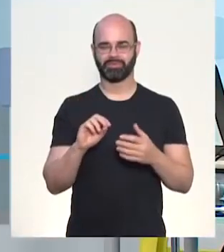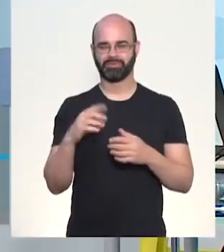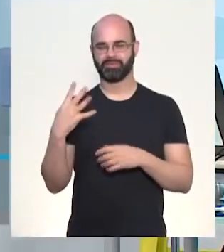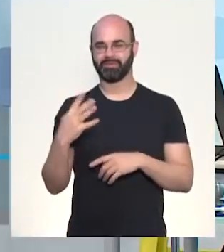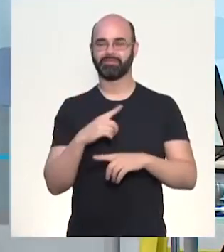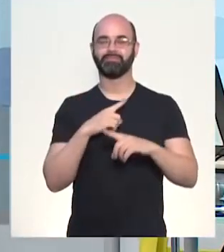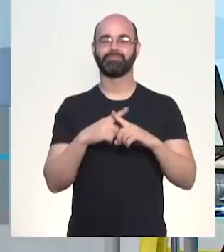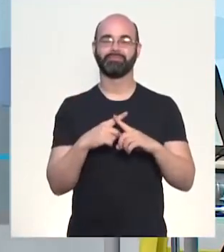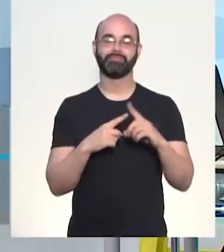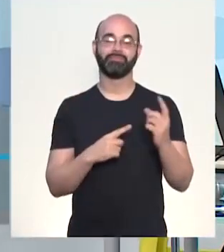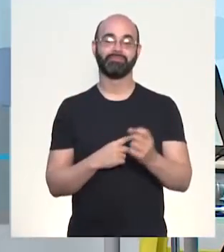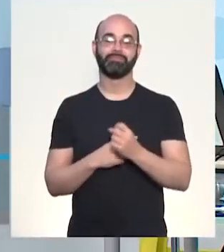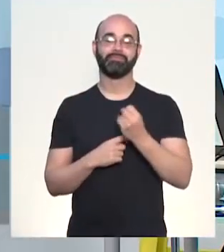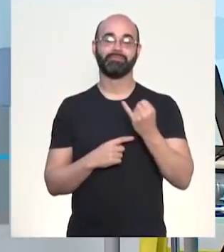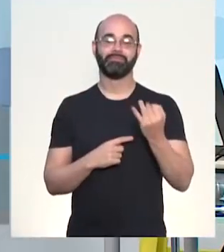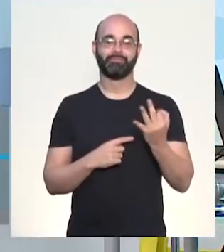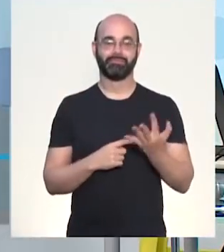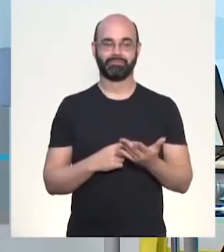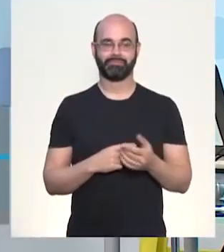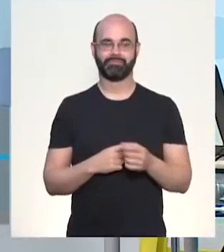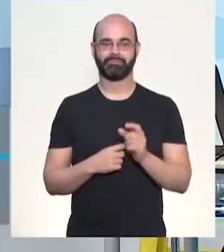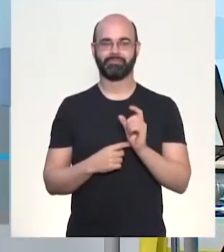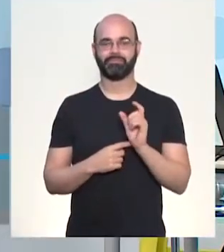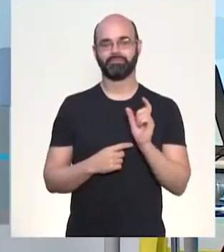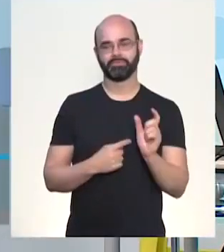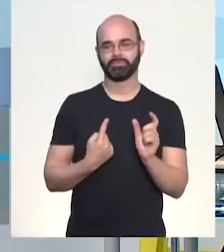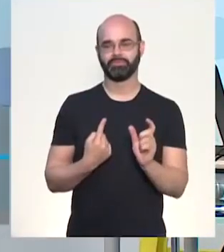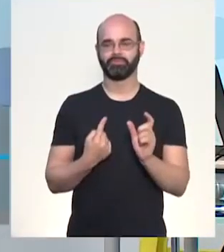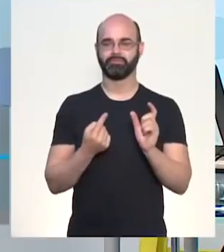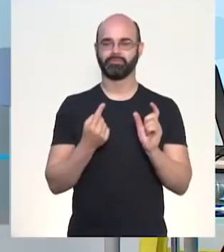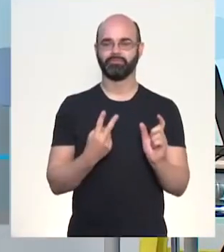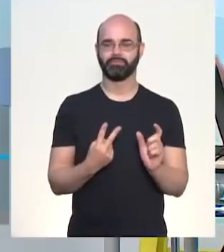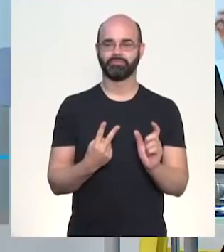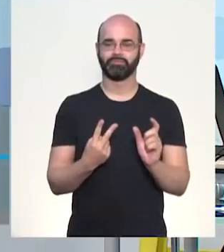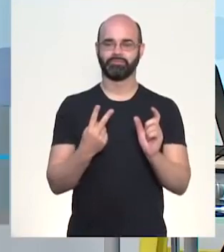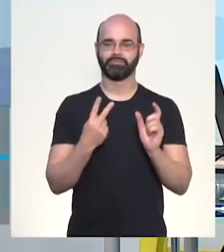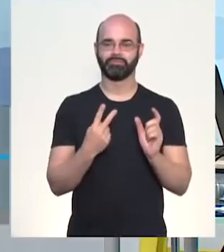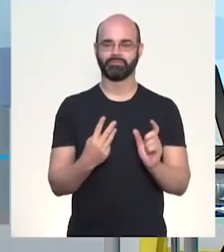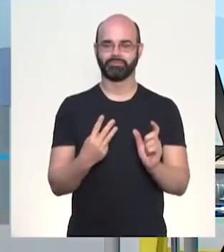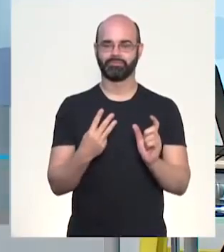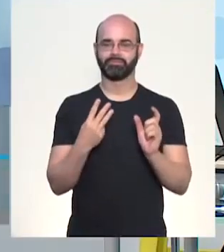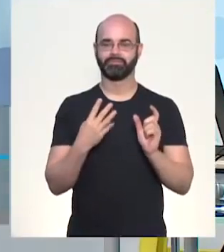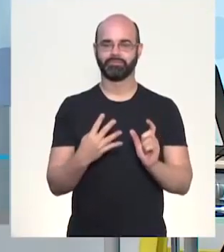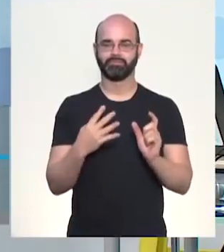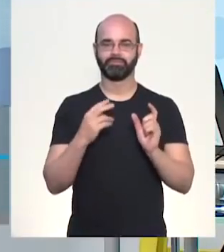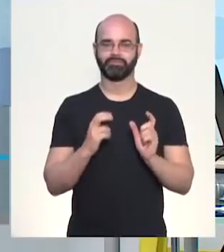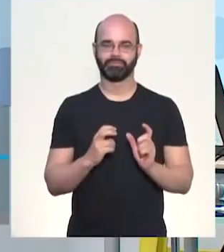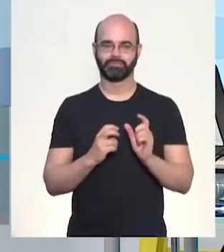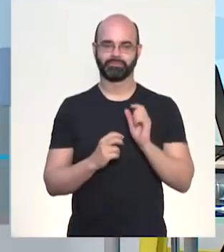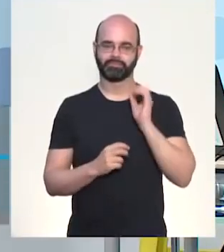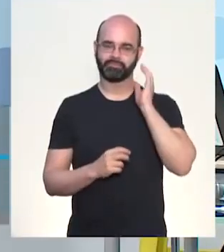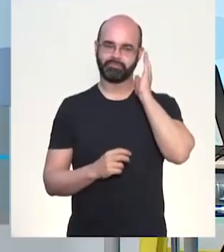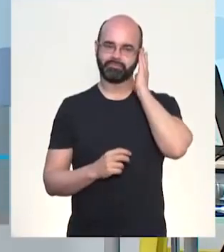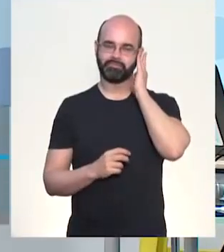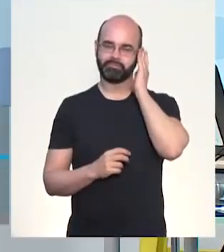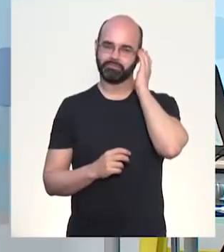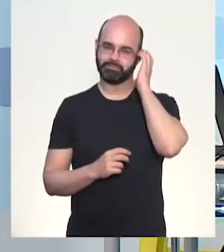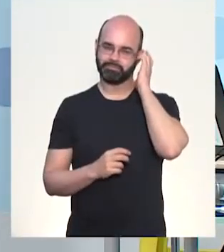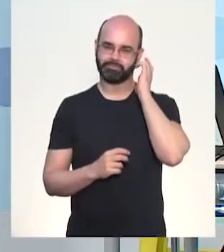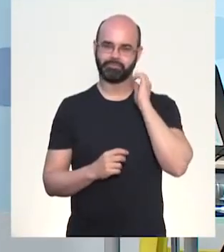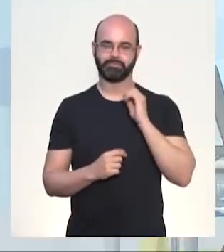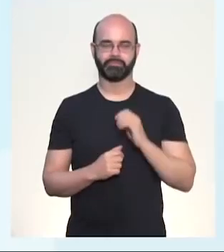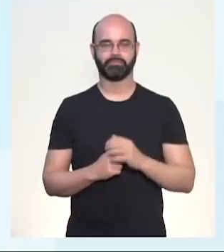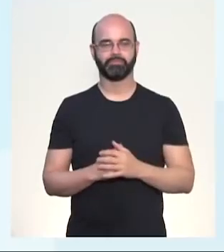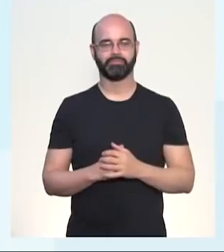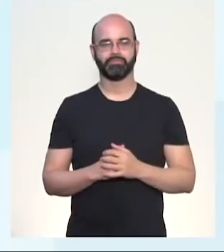4, vezes posição 1, vezes posição 2, posição 3, posição 4, posição 5. E aí nós identificamos outro